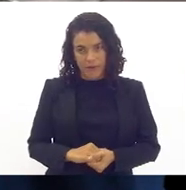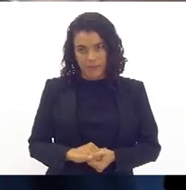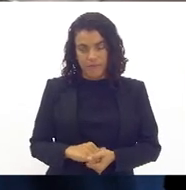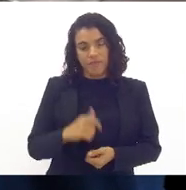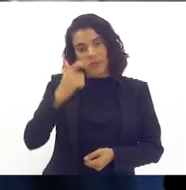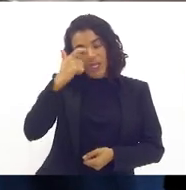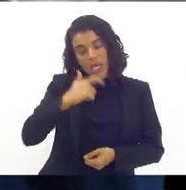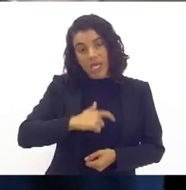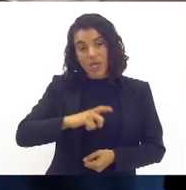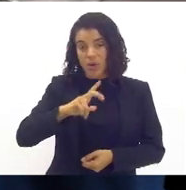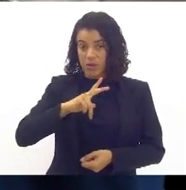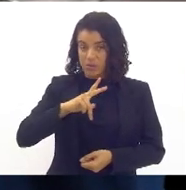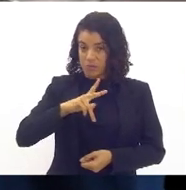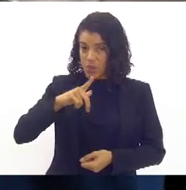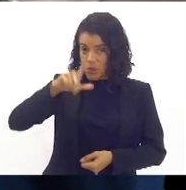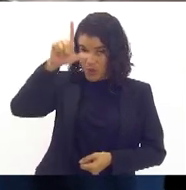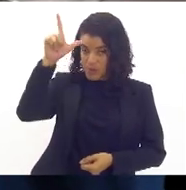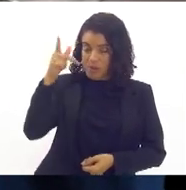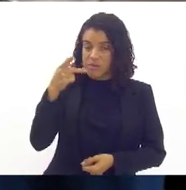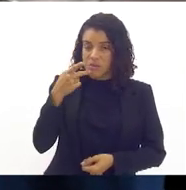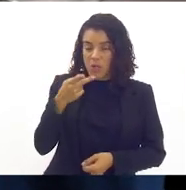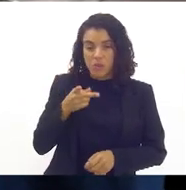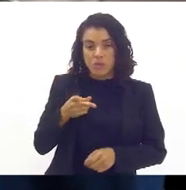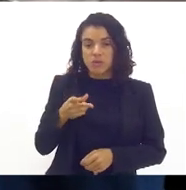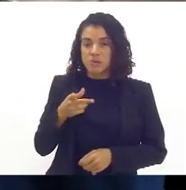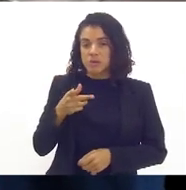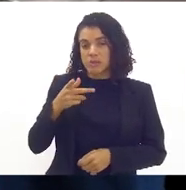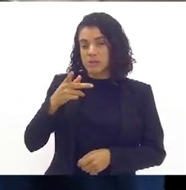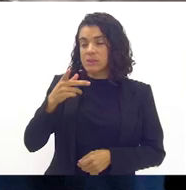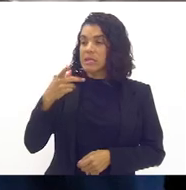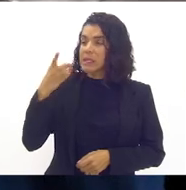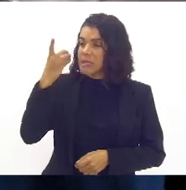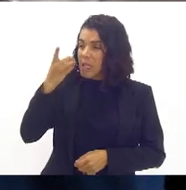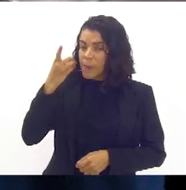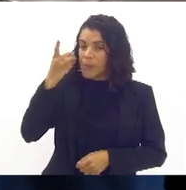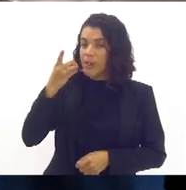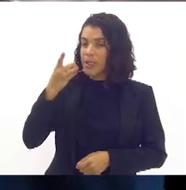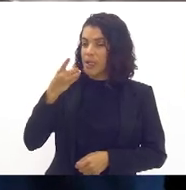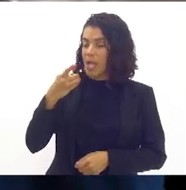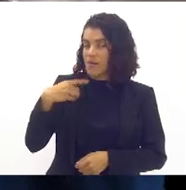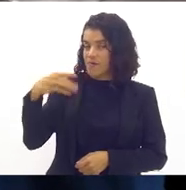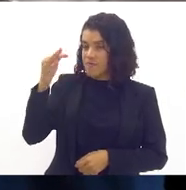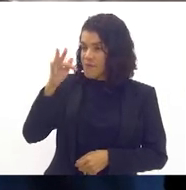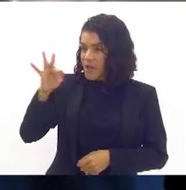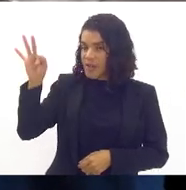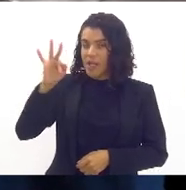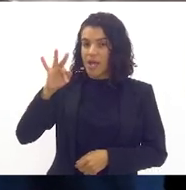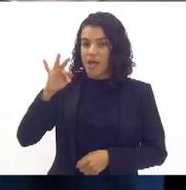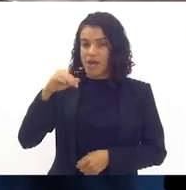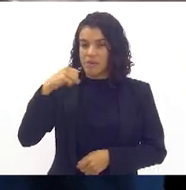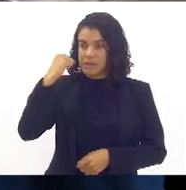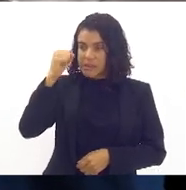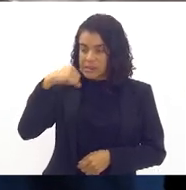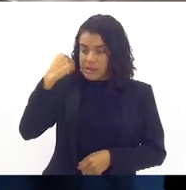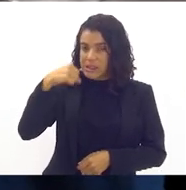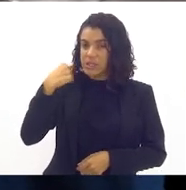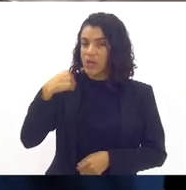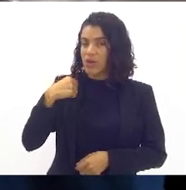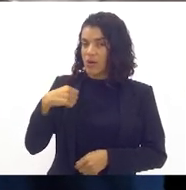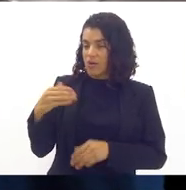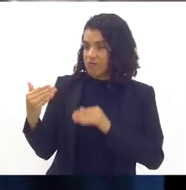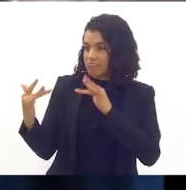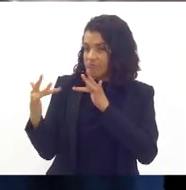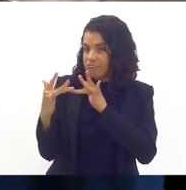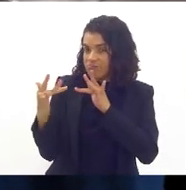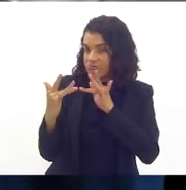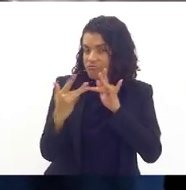Eu particularmente, todo deputado federal que eu tenho intimidade, senador da República, eu tenho aquela nota técnica que o